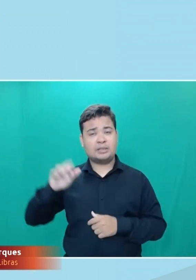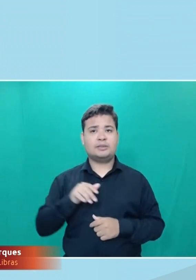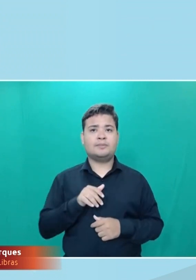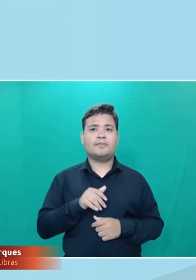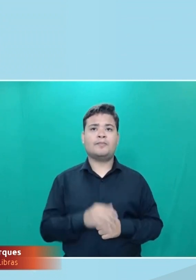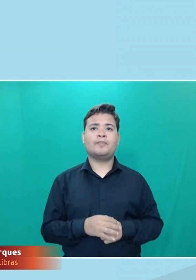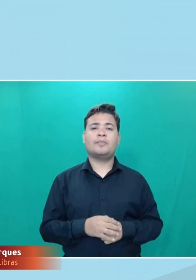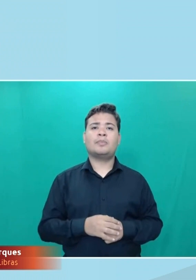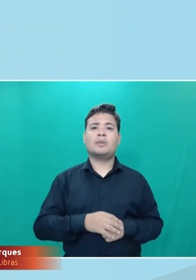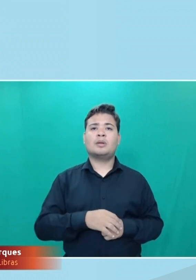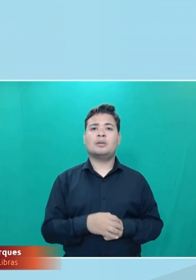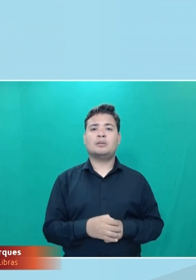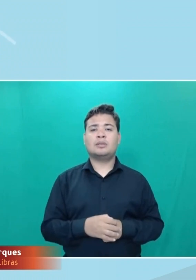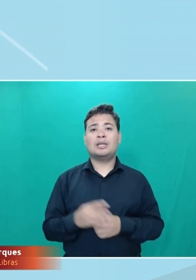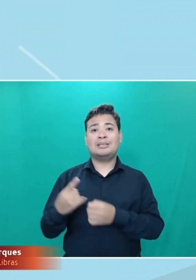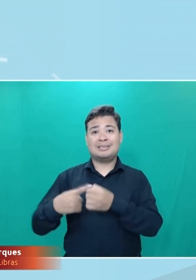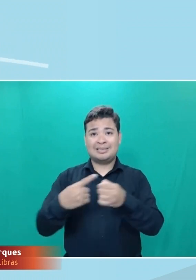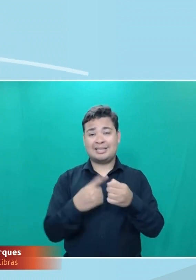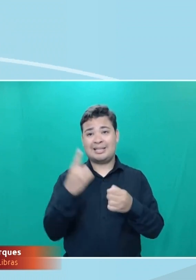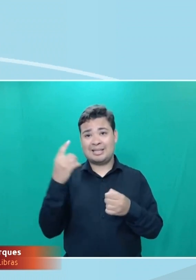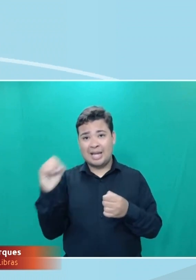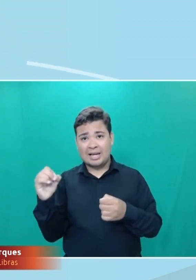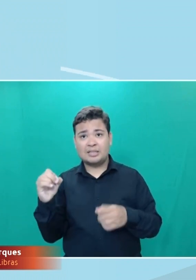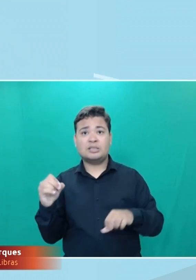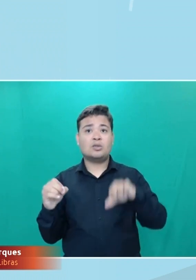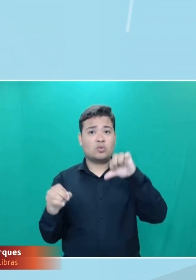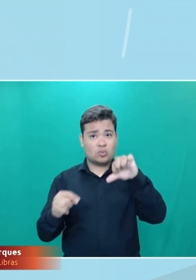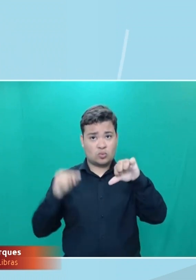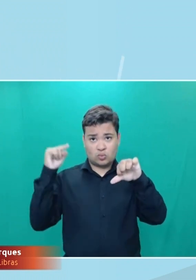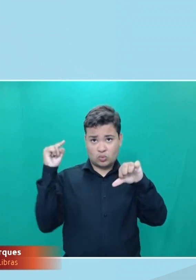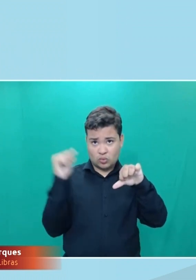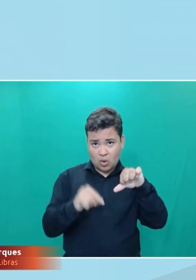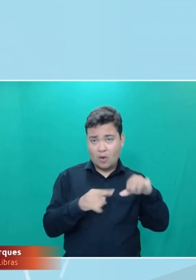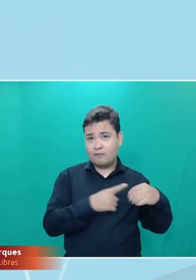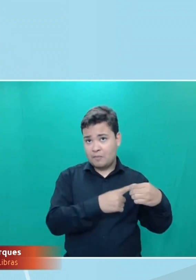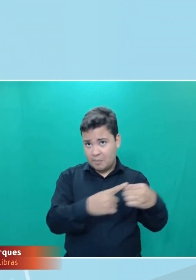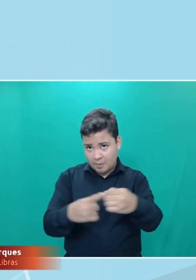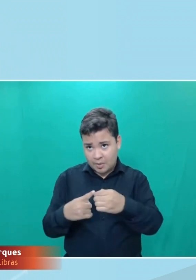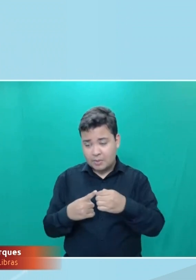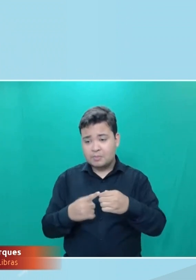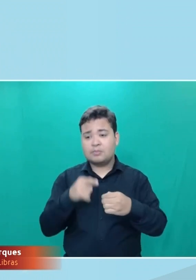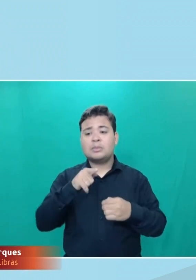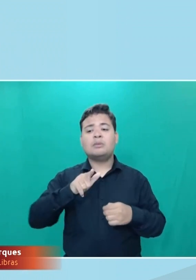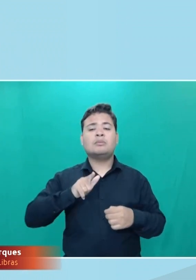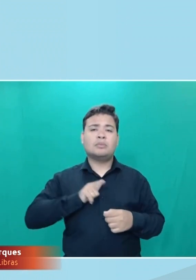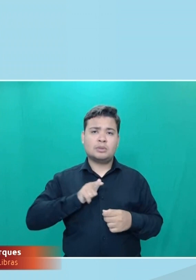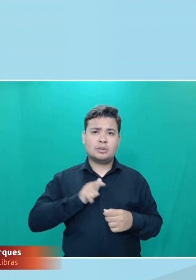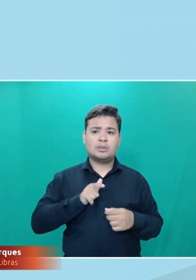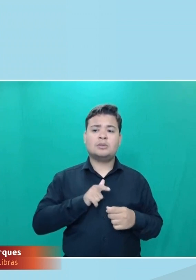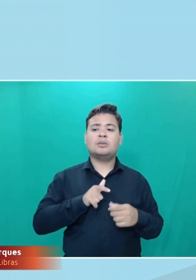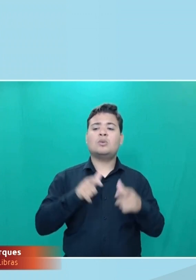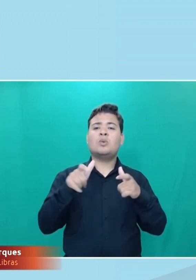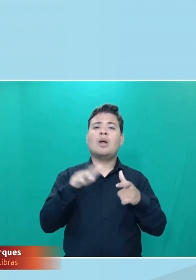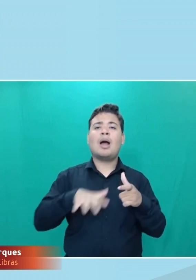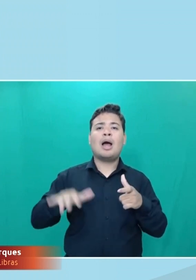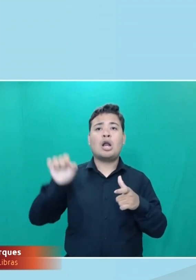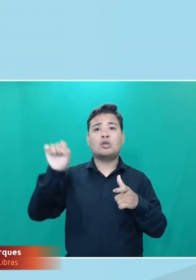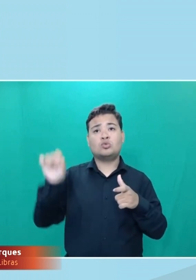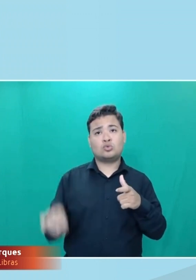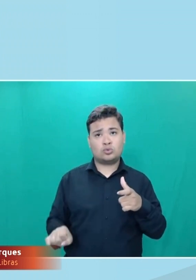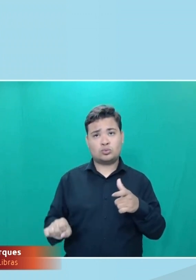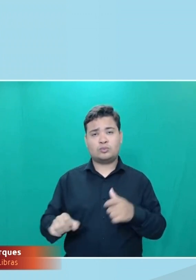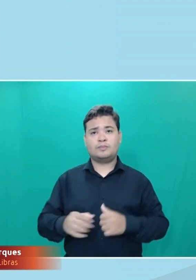10 municípios com mais casos de intoxicação por agrotóxicos estão na região sul.